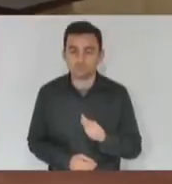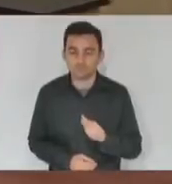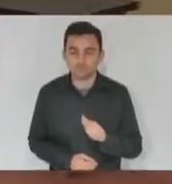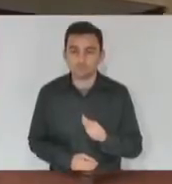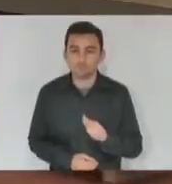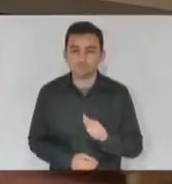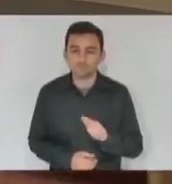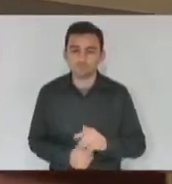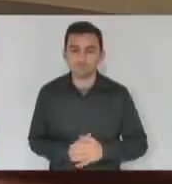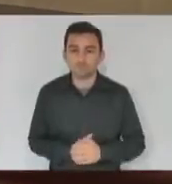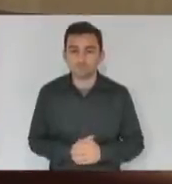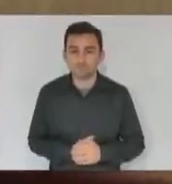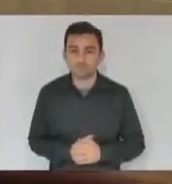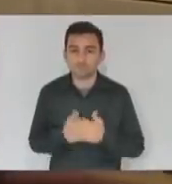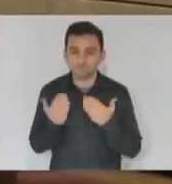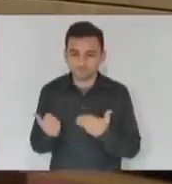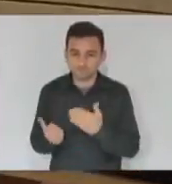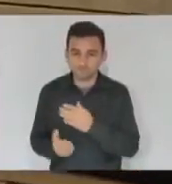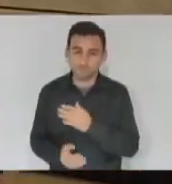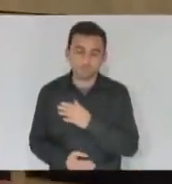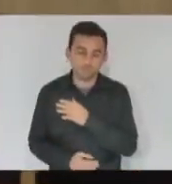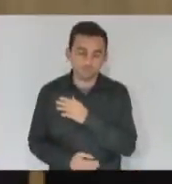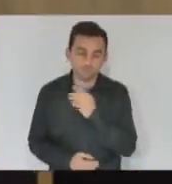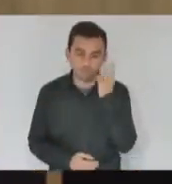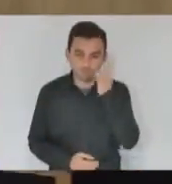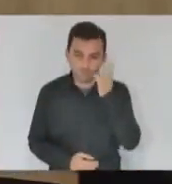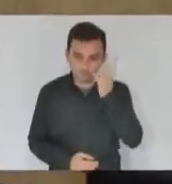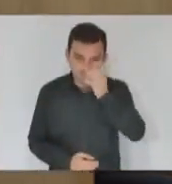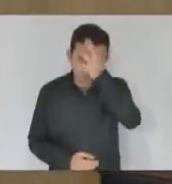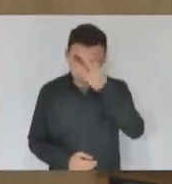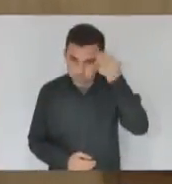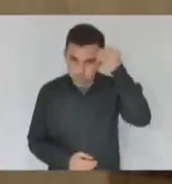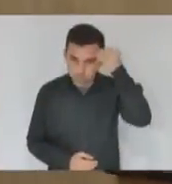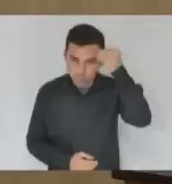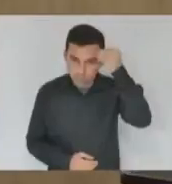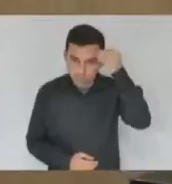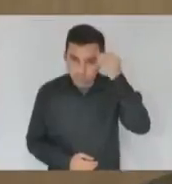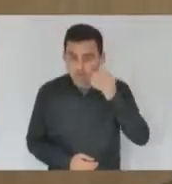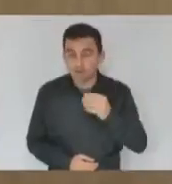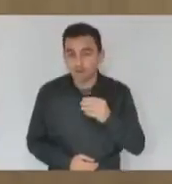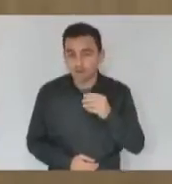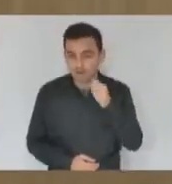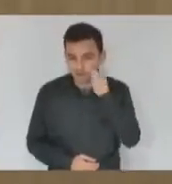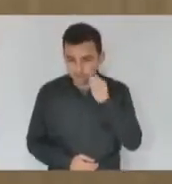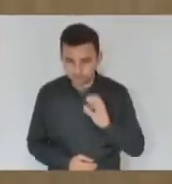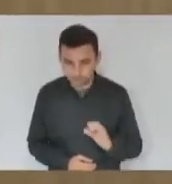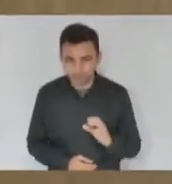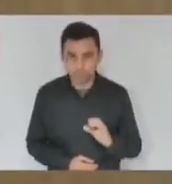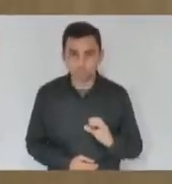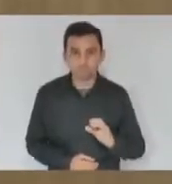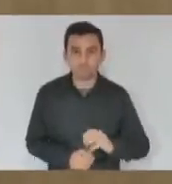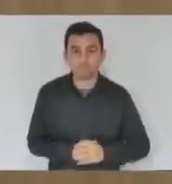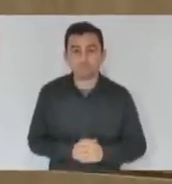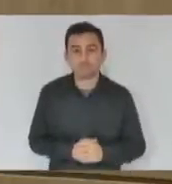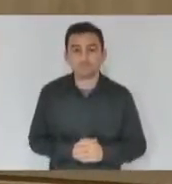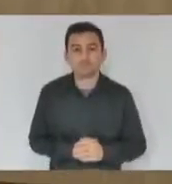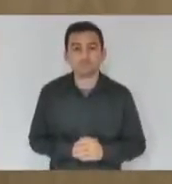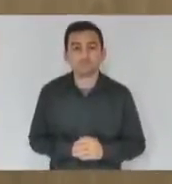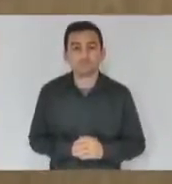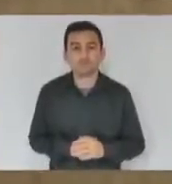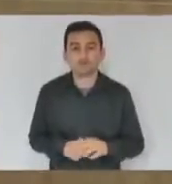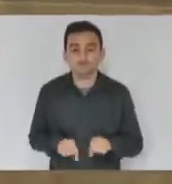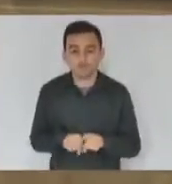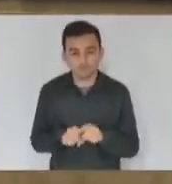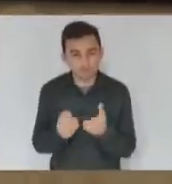senhora deputada Luciane Carminati, senhora deputada Ana Carolina, senhores